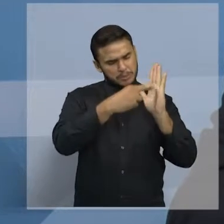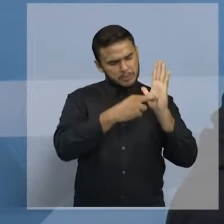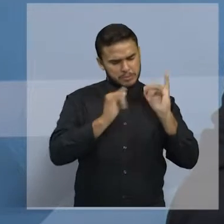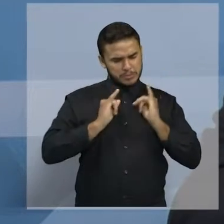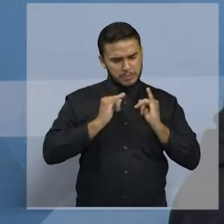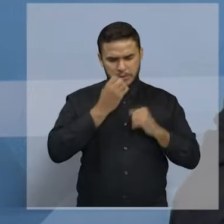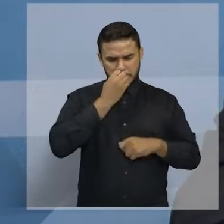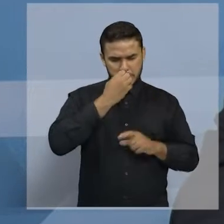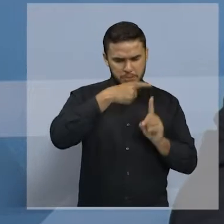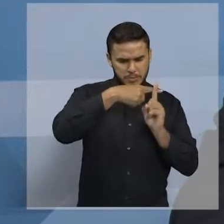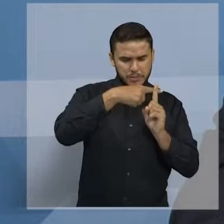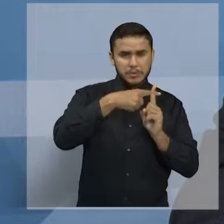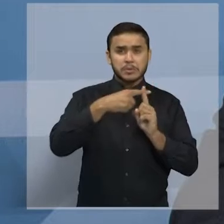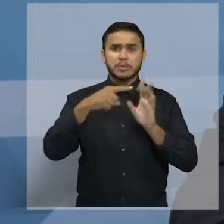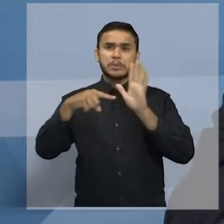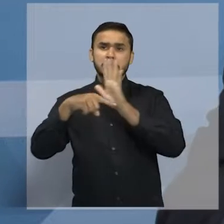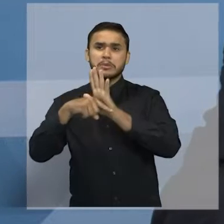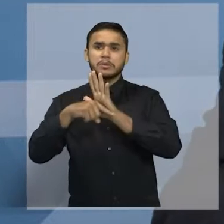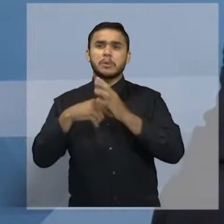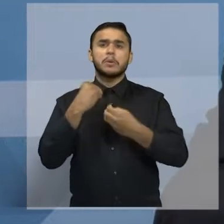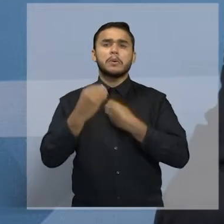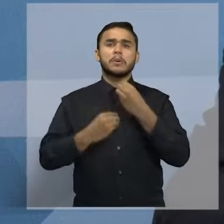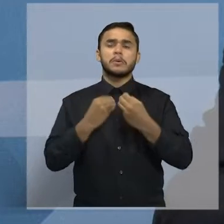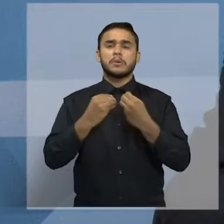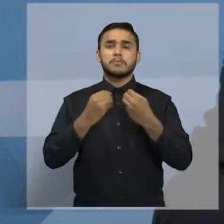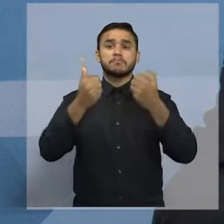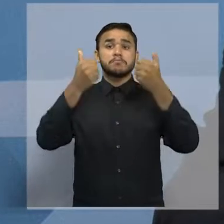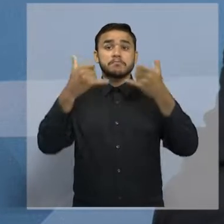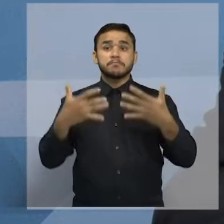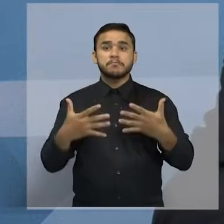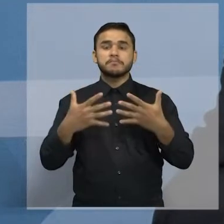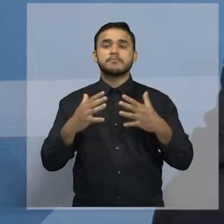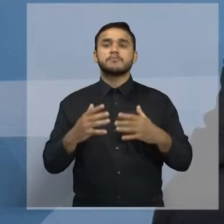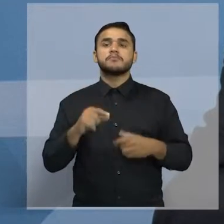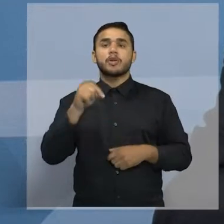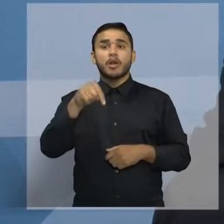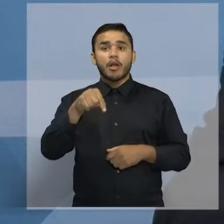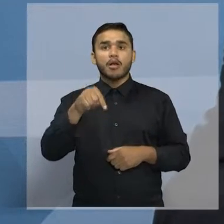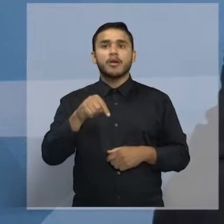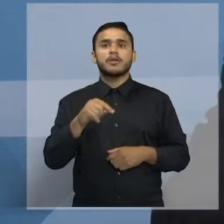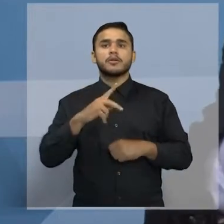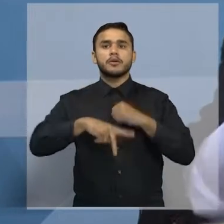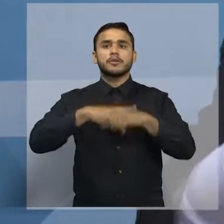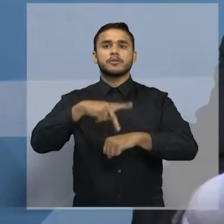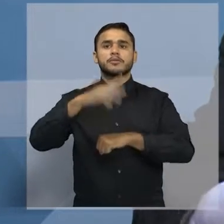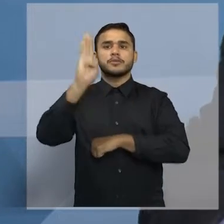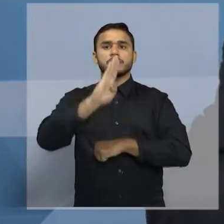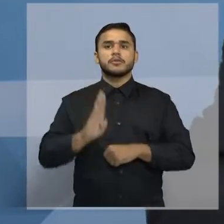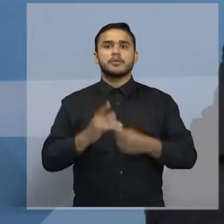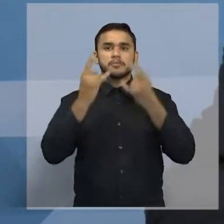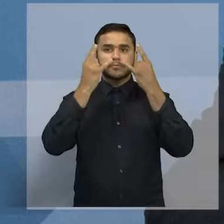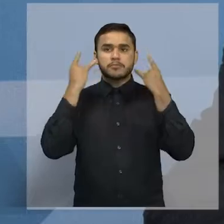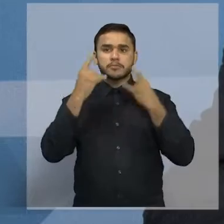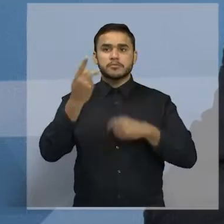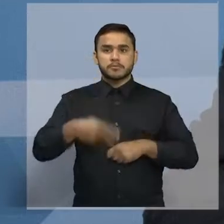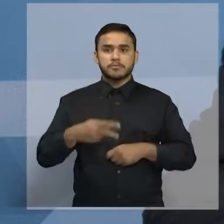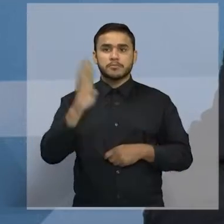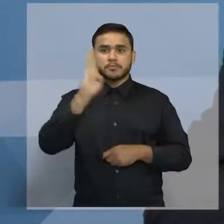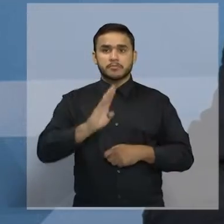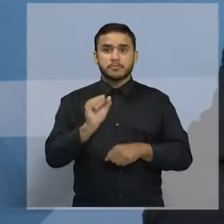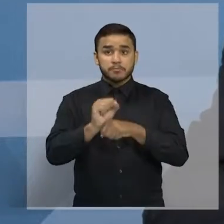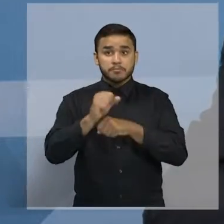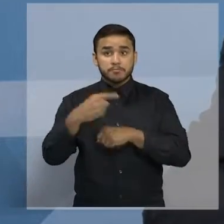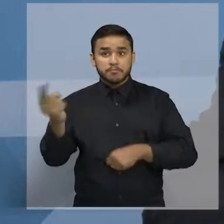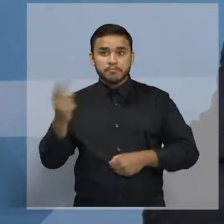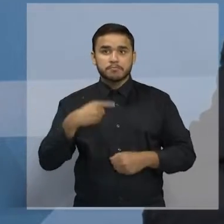prejudica, em que beneficia e o que representa essa reforma, como disse, dentro de um país capitalista como o